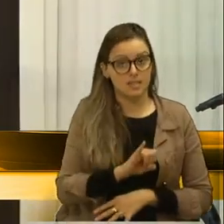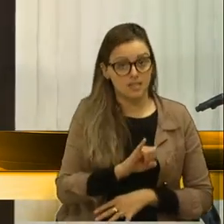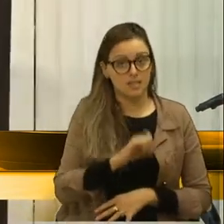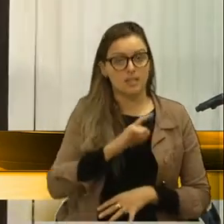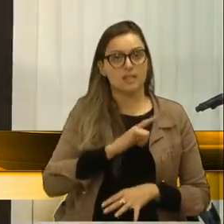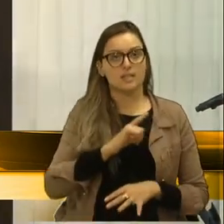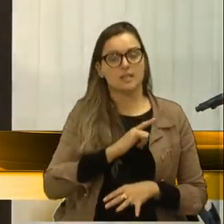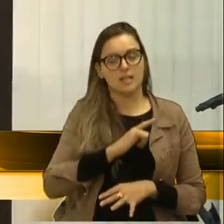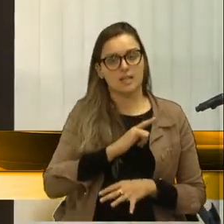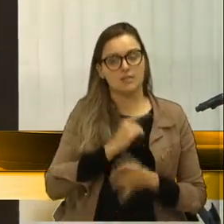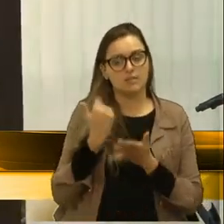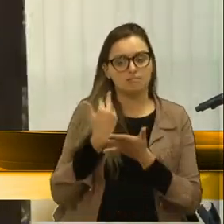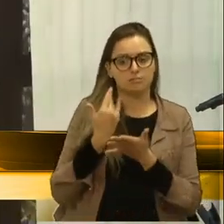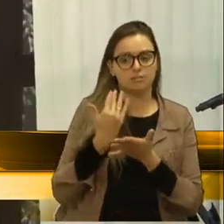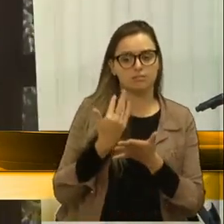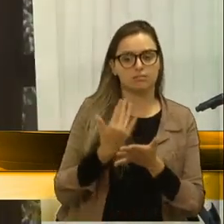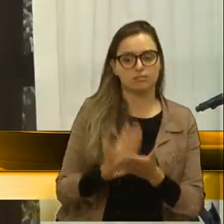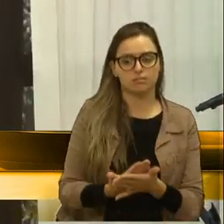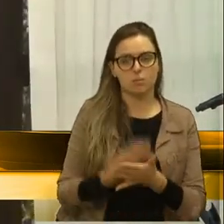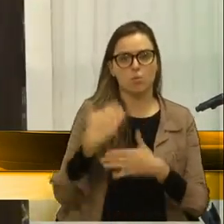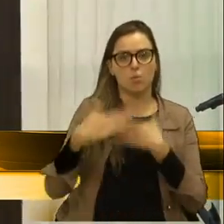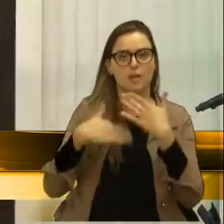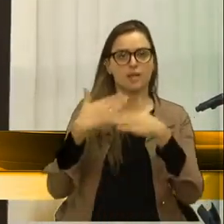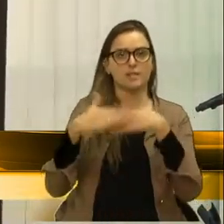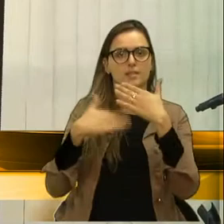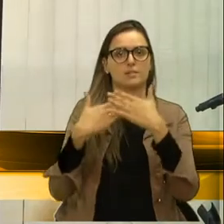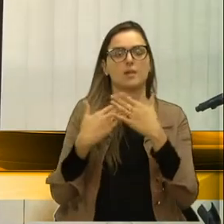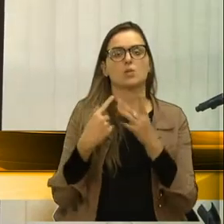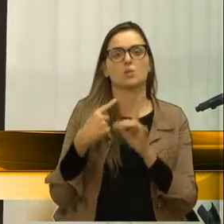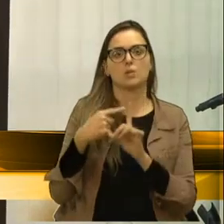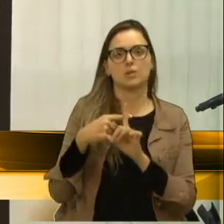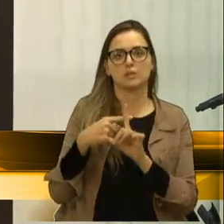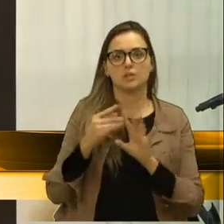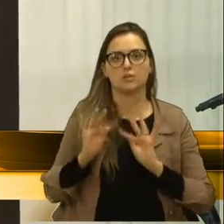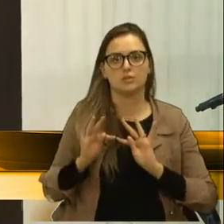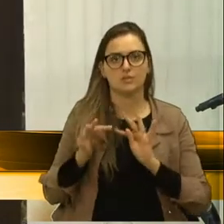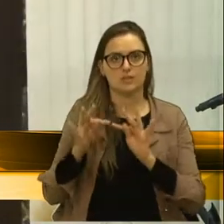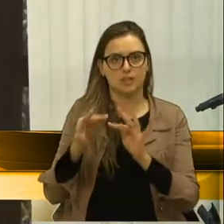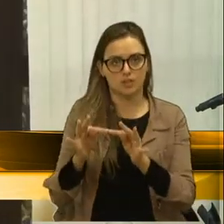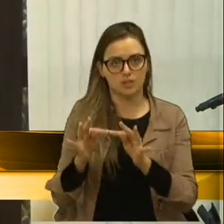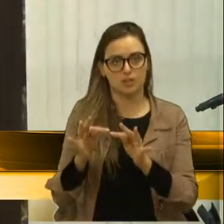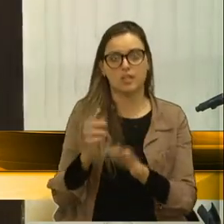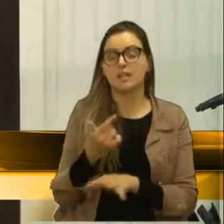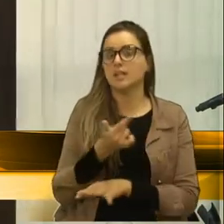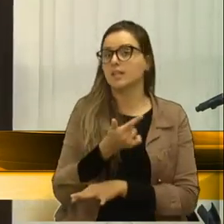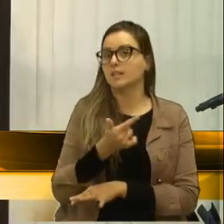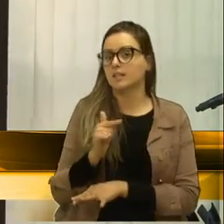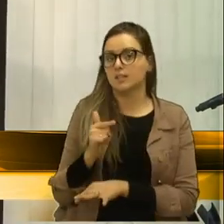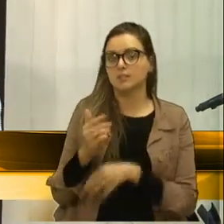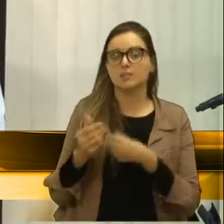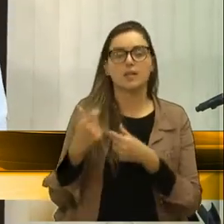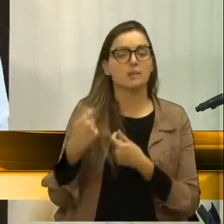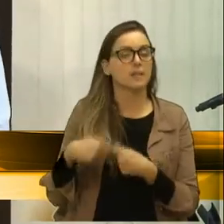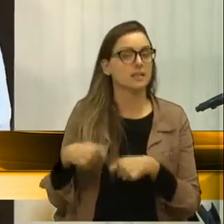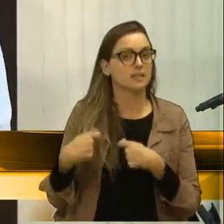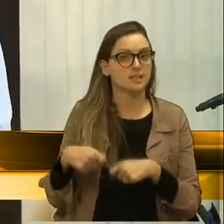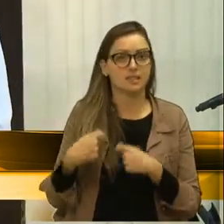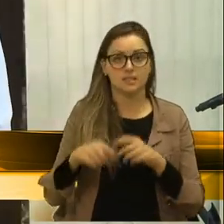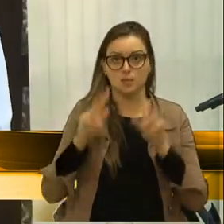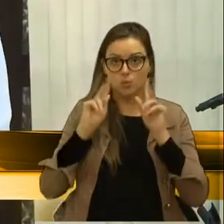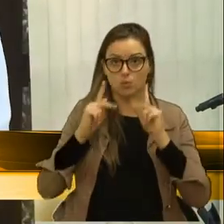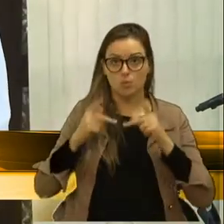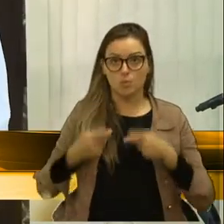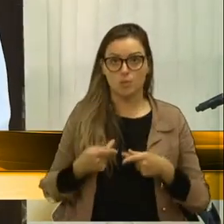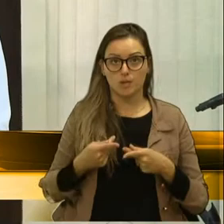nas últimas décadas, um crescimento muito positivo da tecnologia, não há necessidade direta de que o ser humano seja